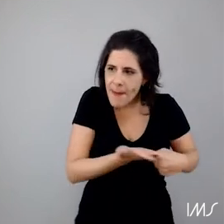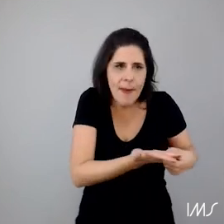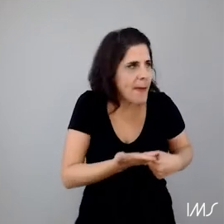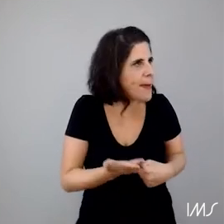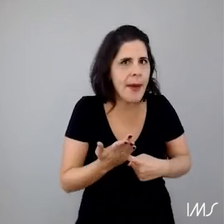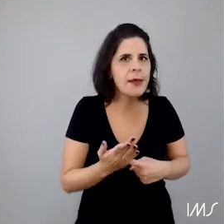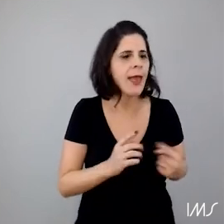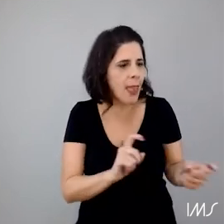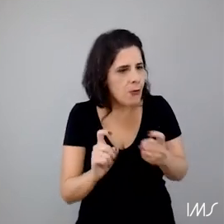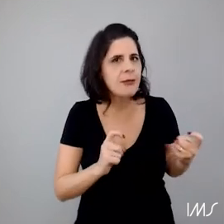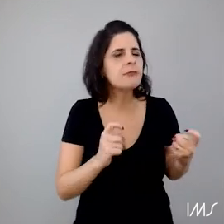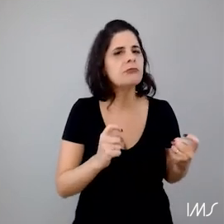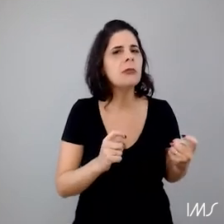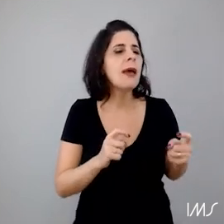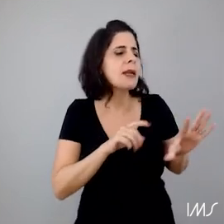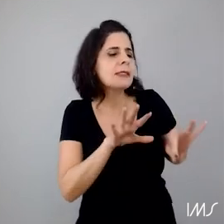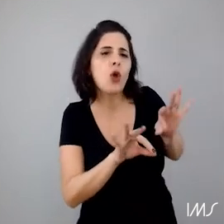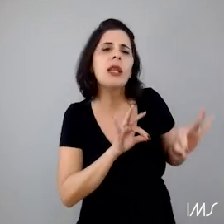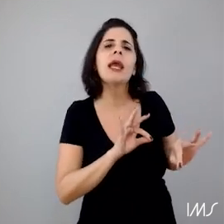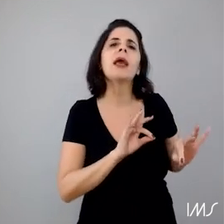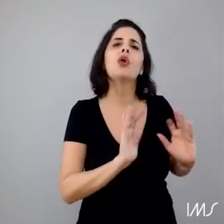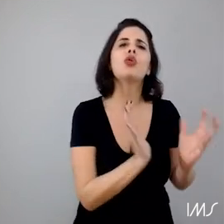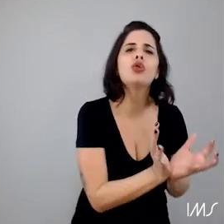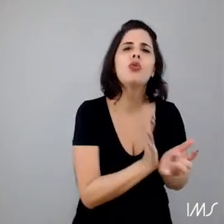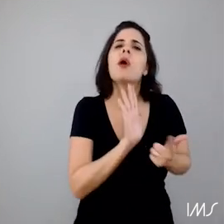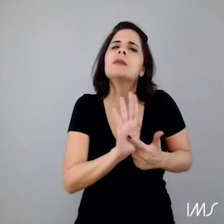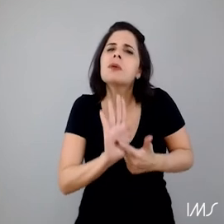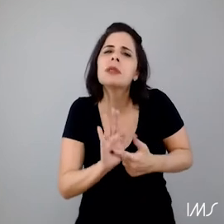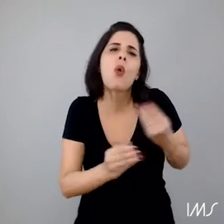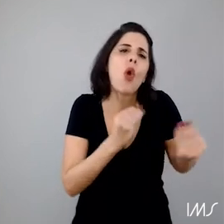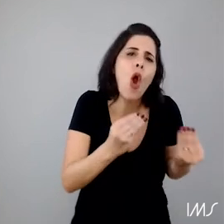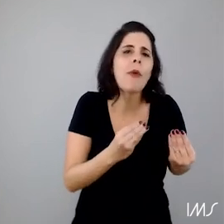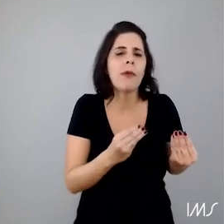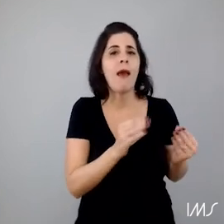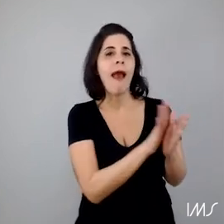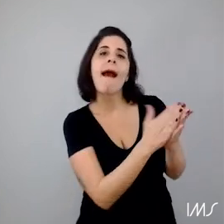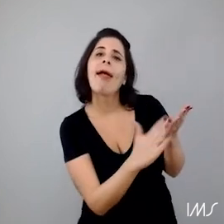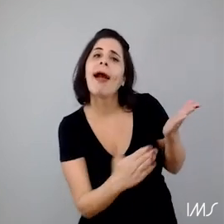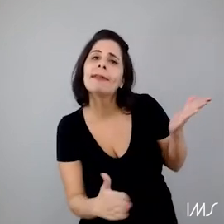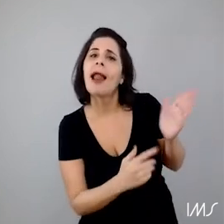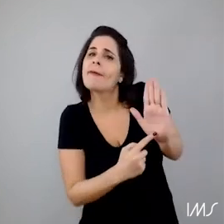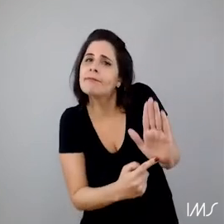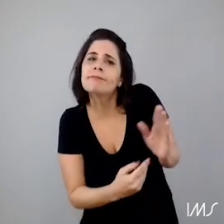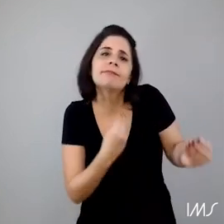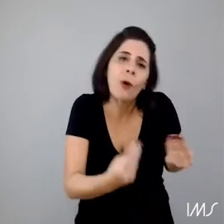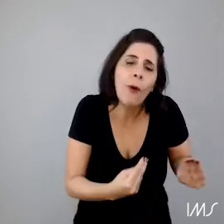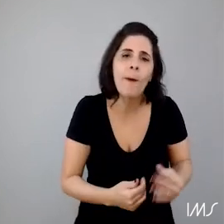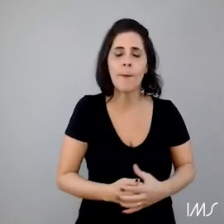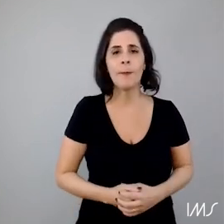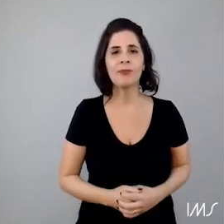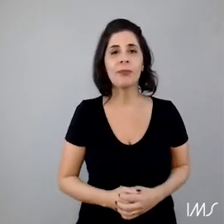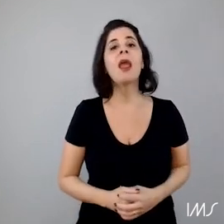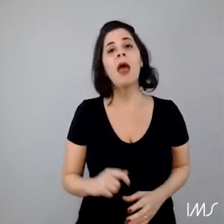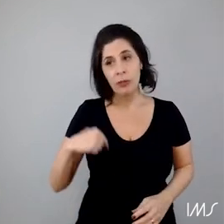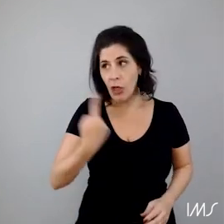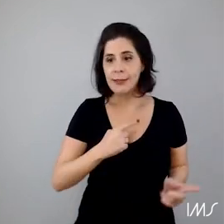que catálogo que vai se fazer, assim por diante. Isso se repetiu até a hora que deixaram, até o momento que alguém